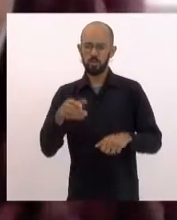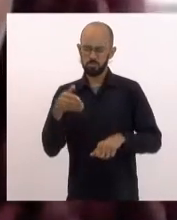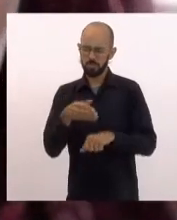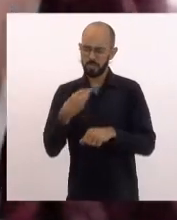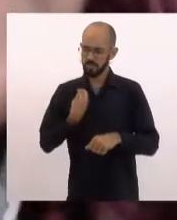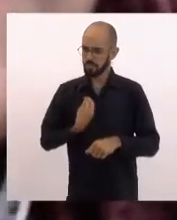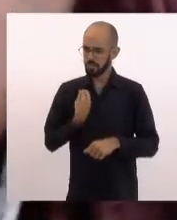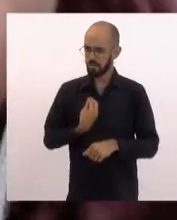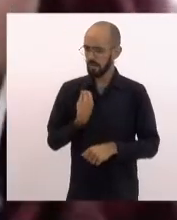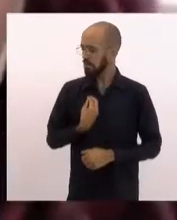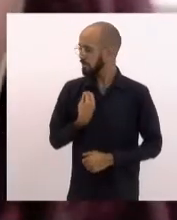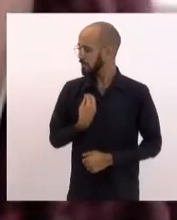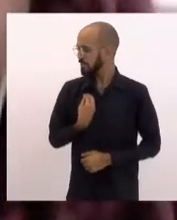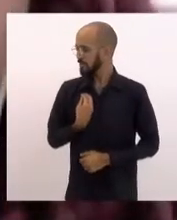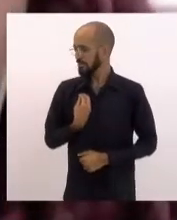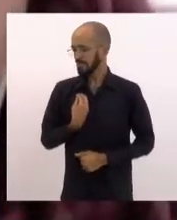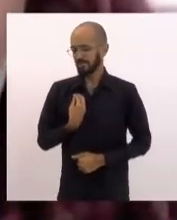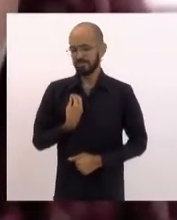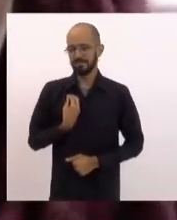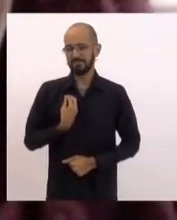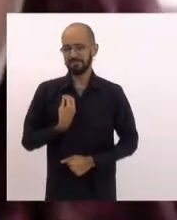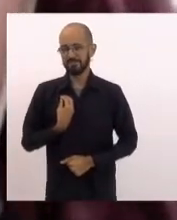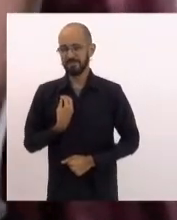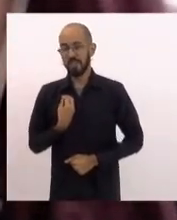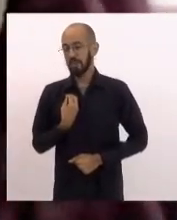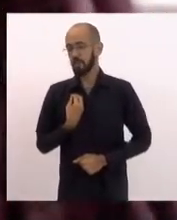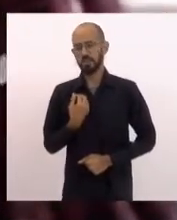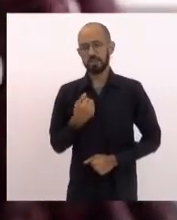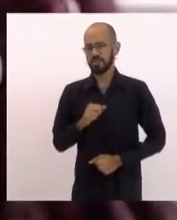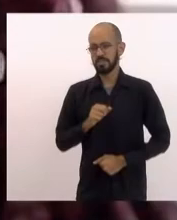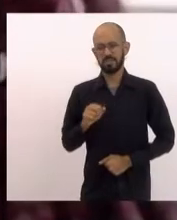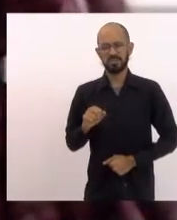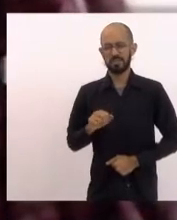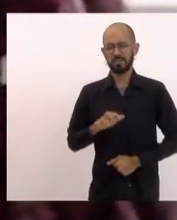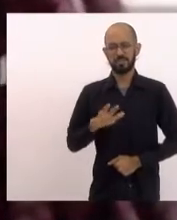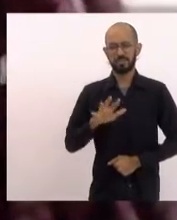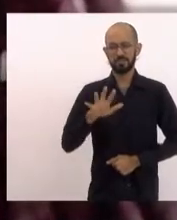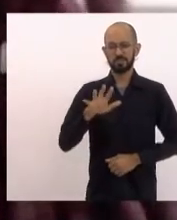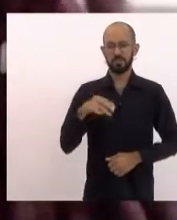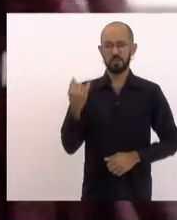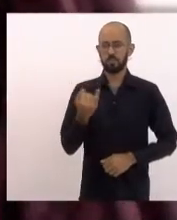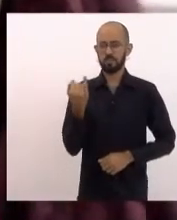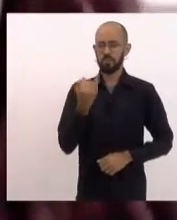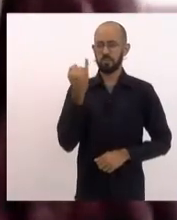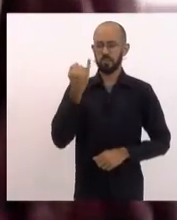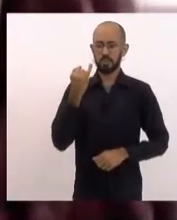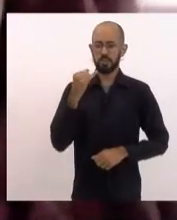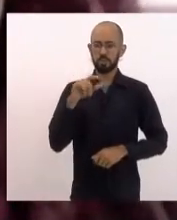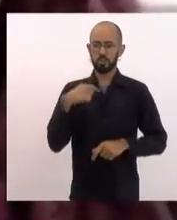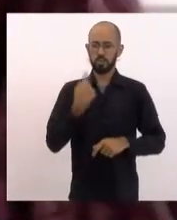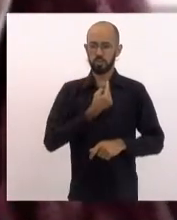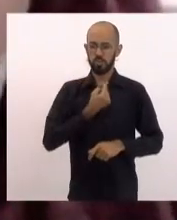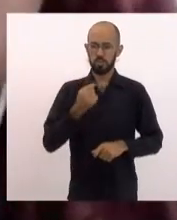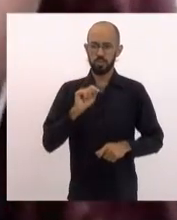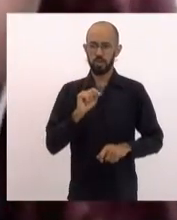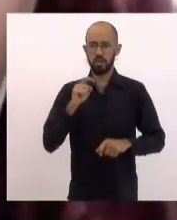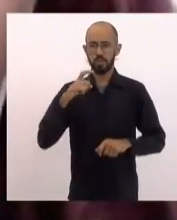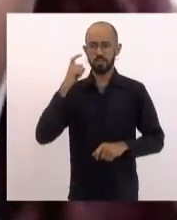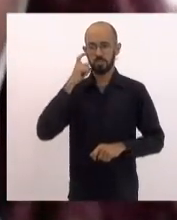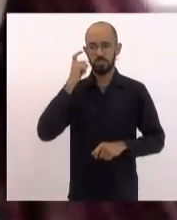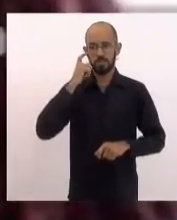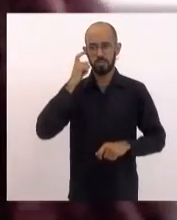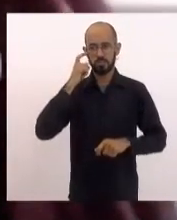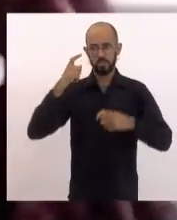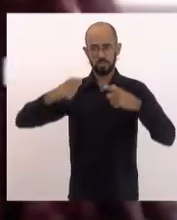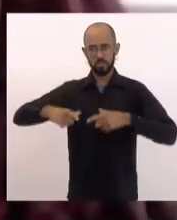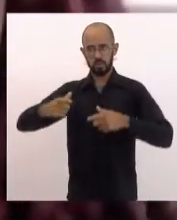memória, por exemplo, do Museu da Maré. O quanto é importante que a gente ressalte esse espaço como